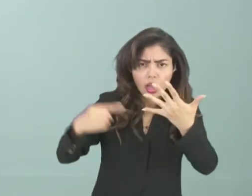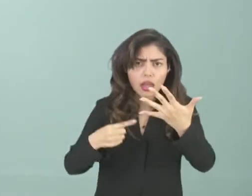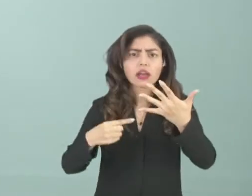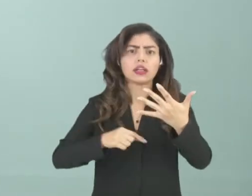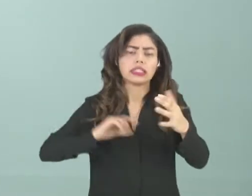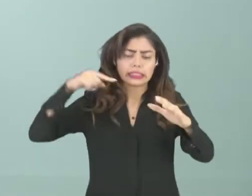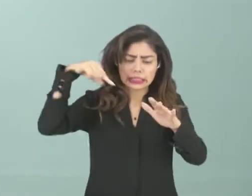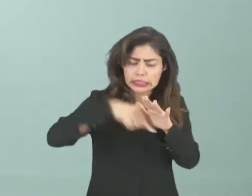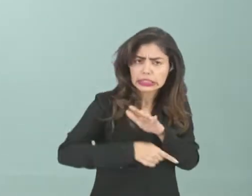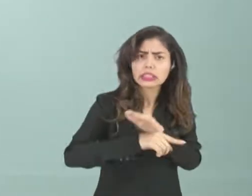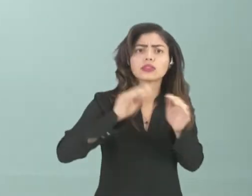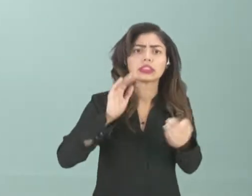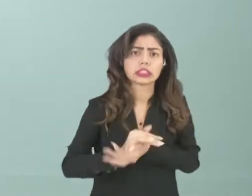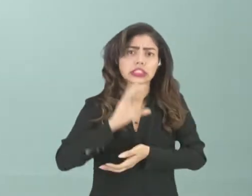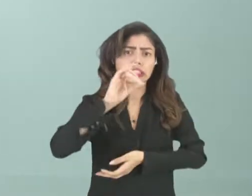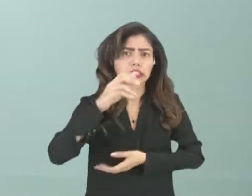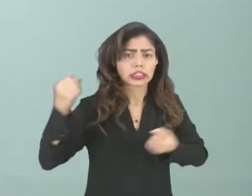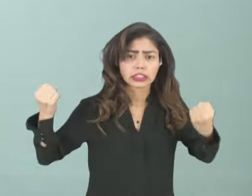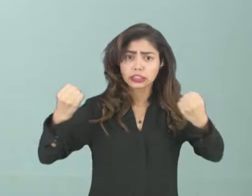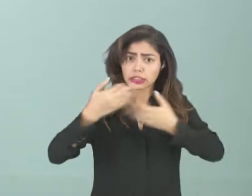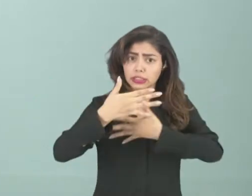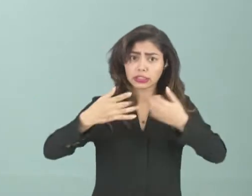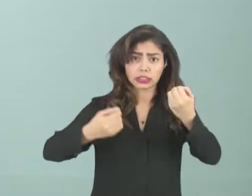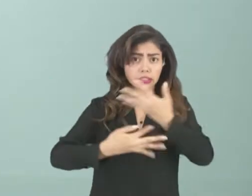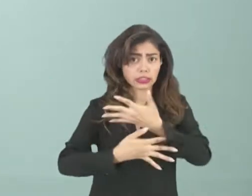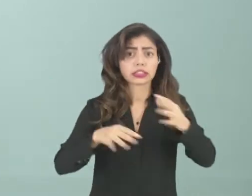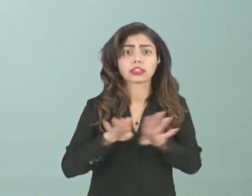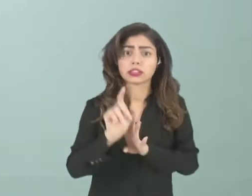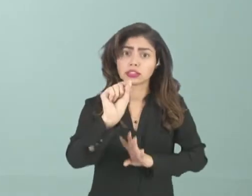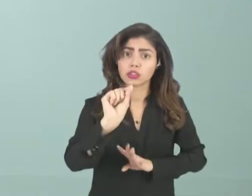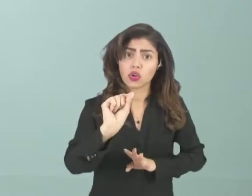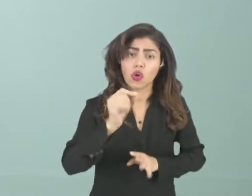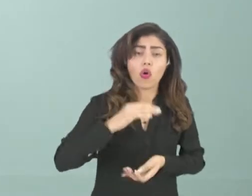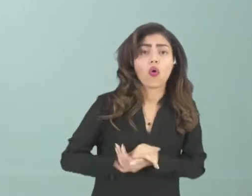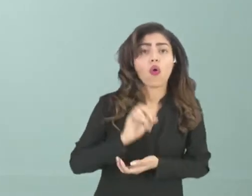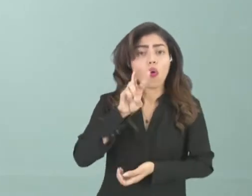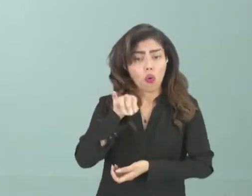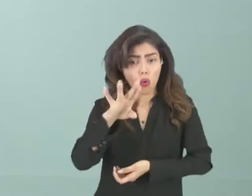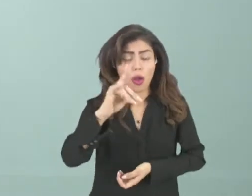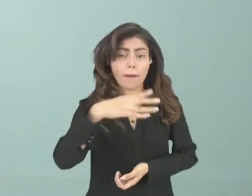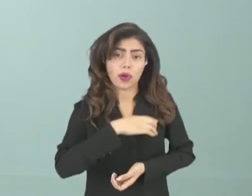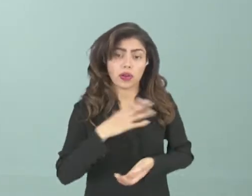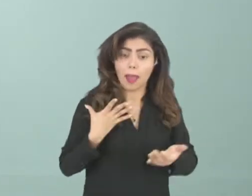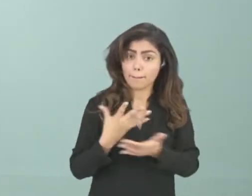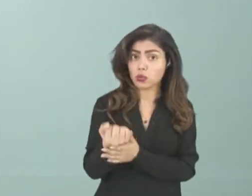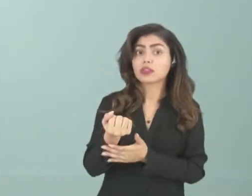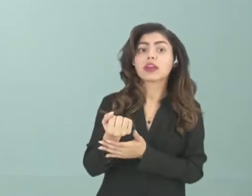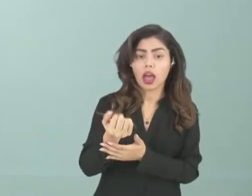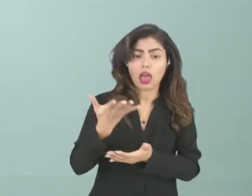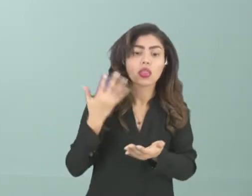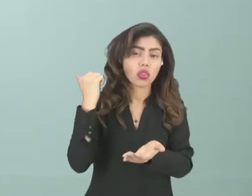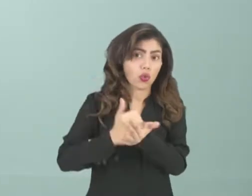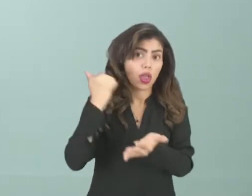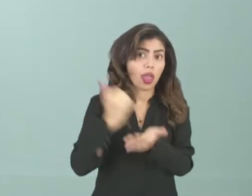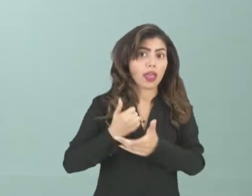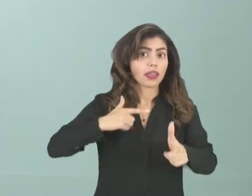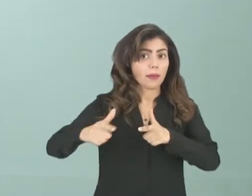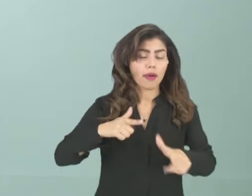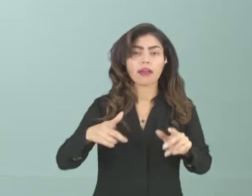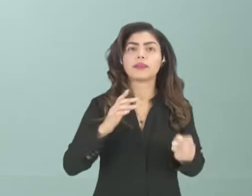desses centros urbanos. Entre eles vai ter a questão do trabalho, em busca de emprego.